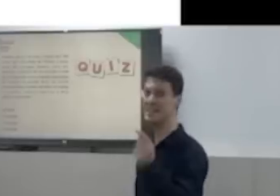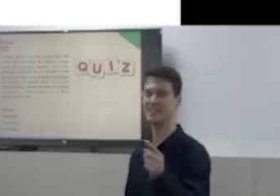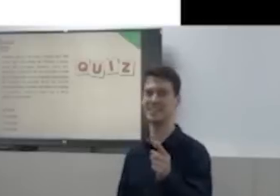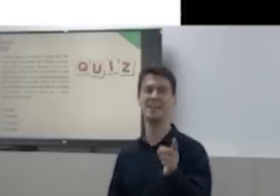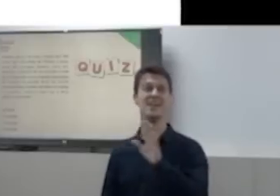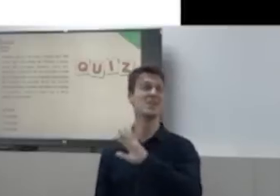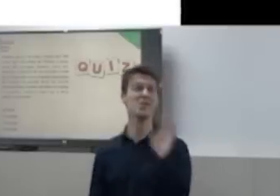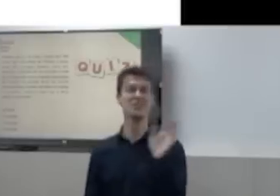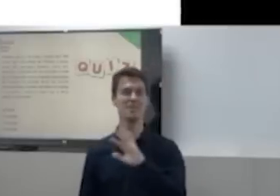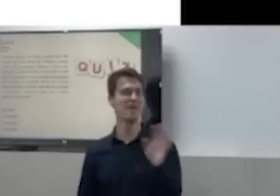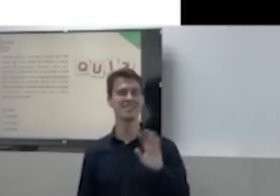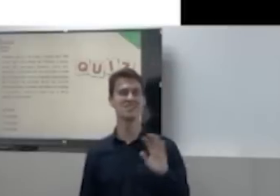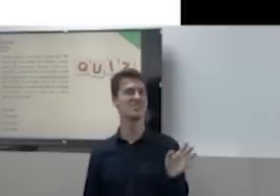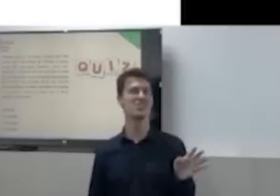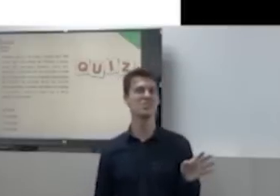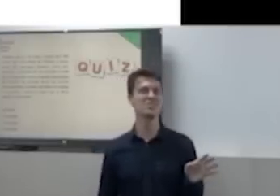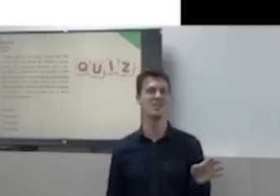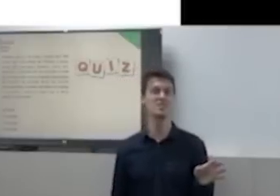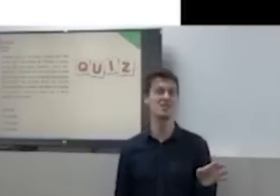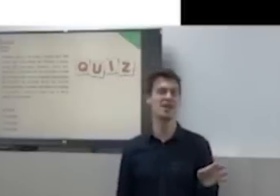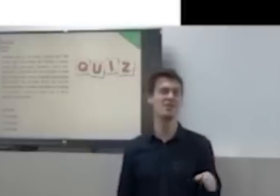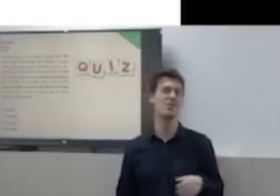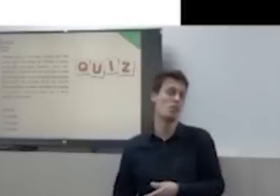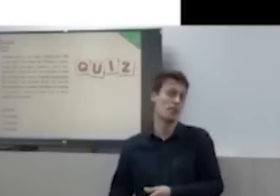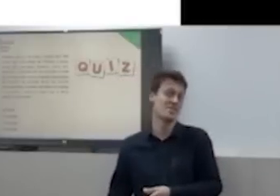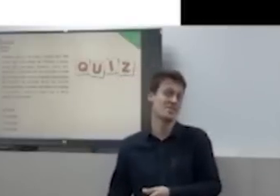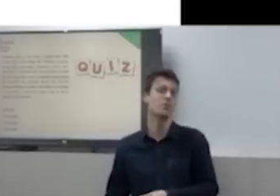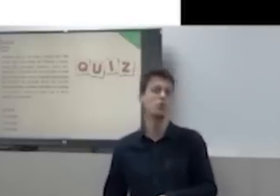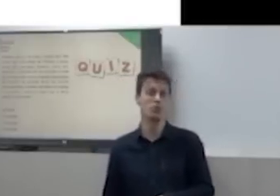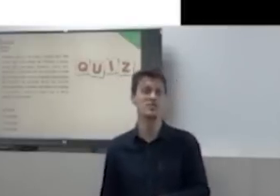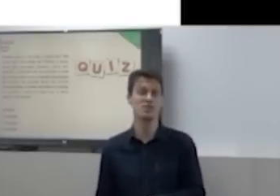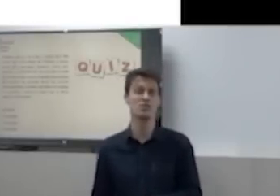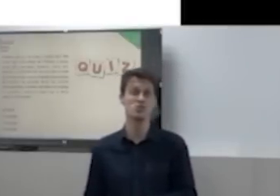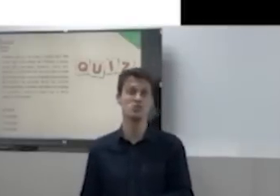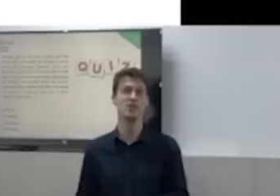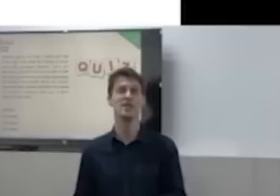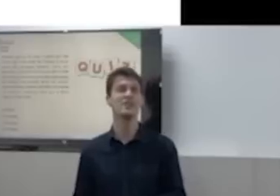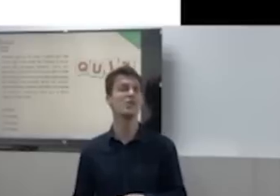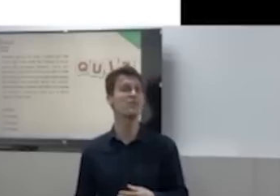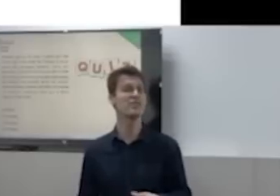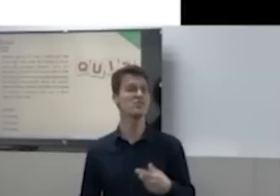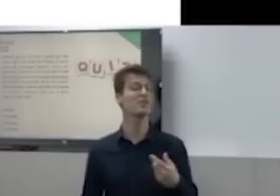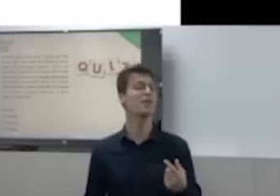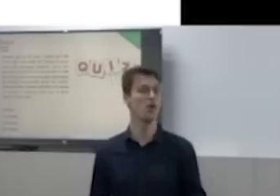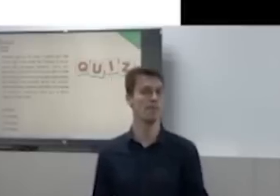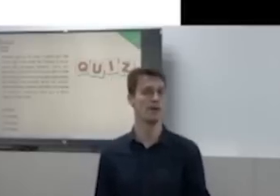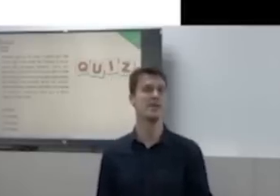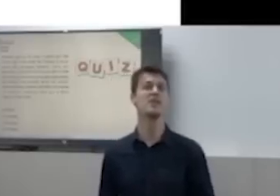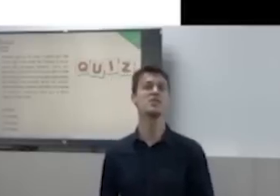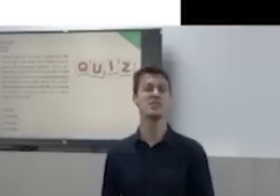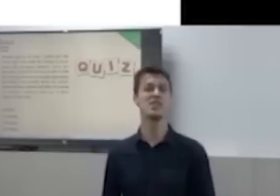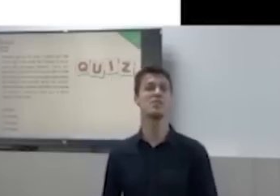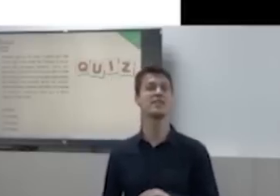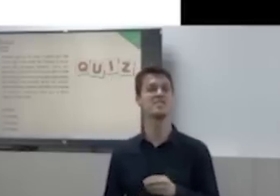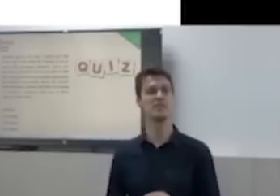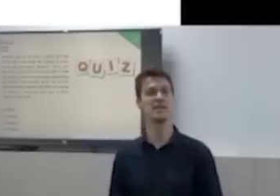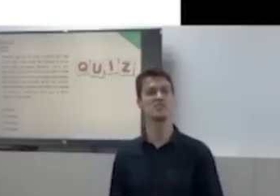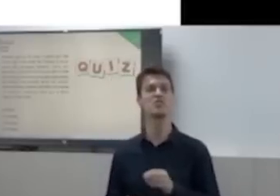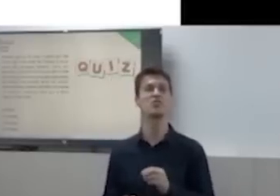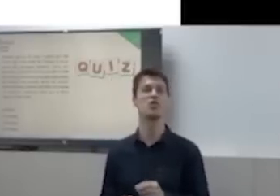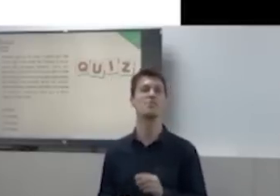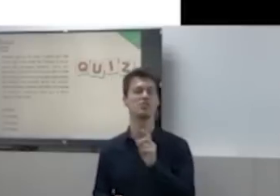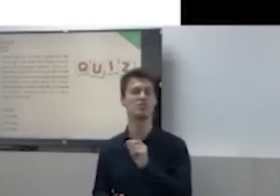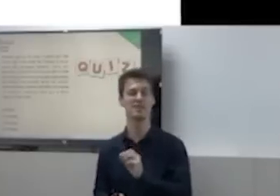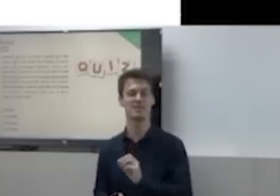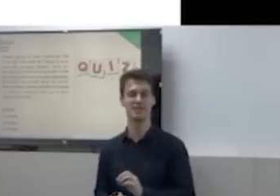por uma parte do planeta e outra parte a gente não consegue observar, como por exemplo o Cruzeiro do Sul, que não é visto na Europa. Isso seria uma